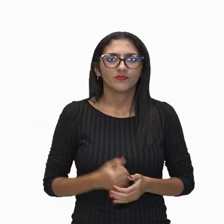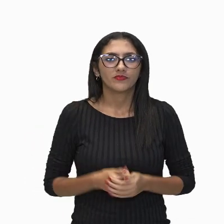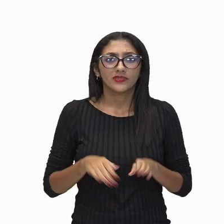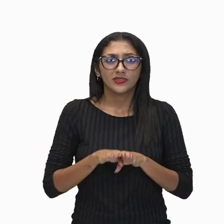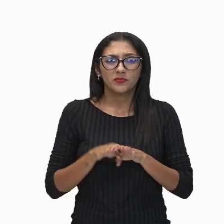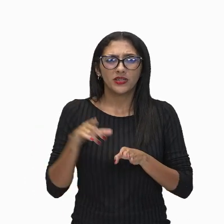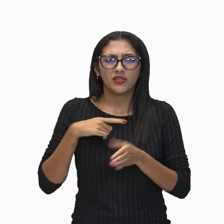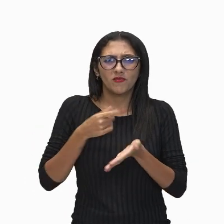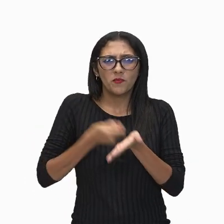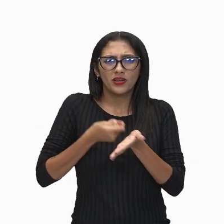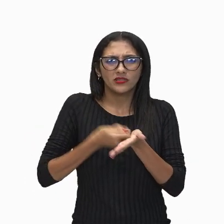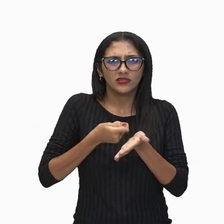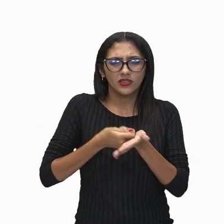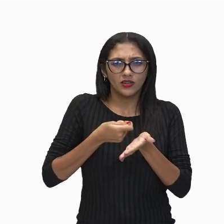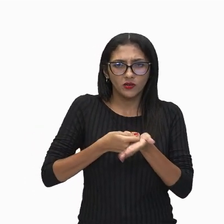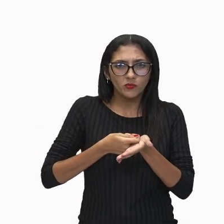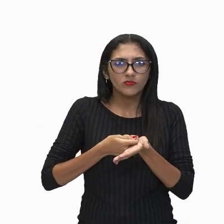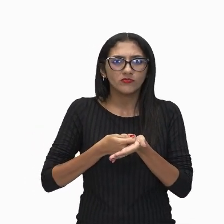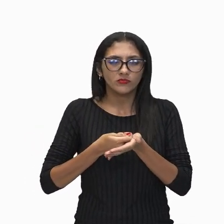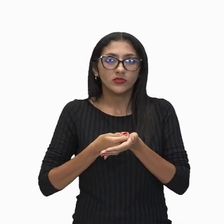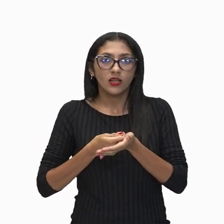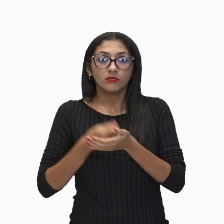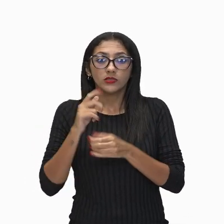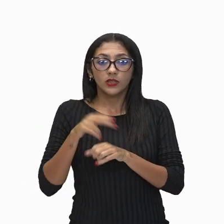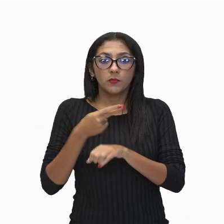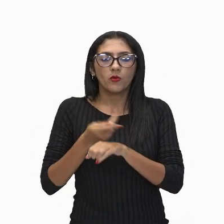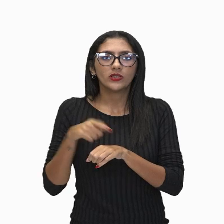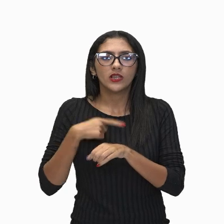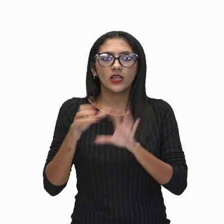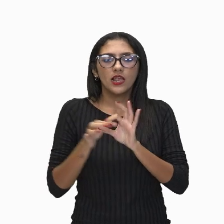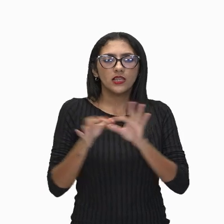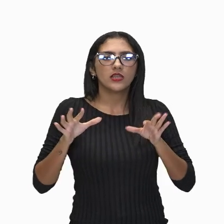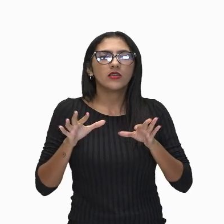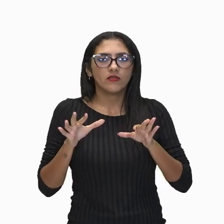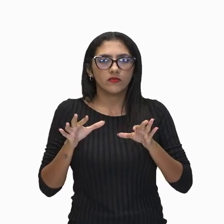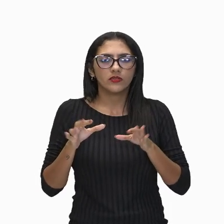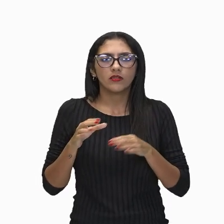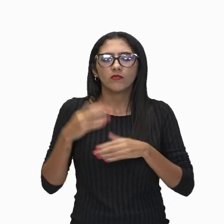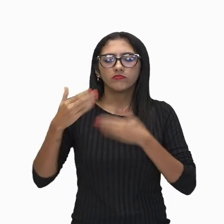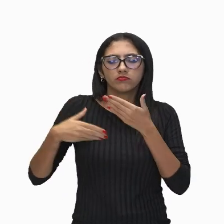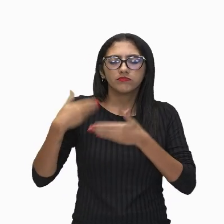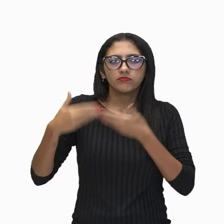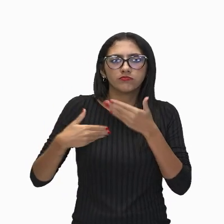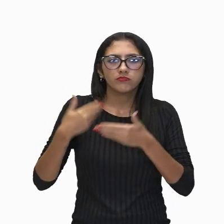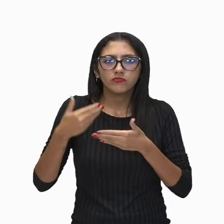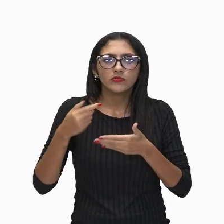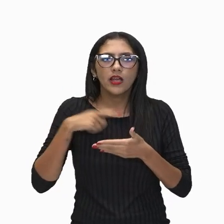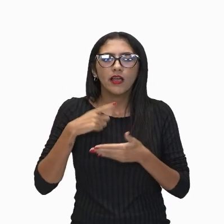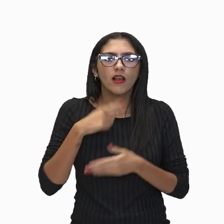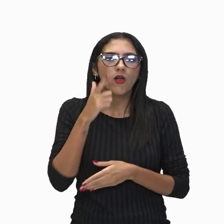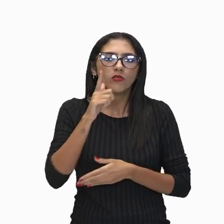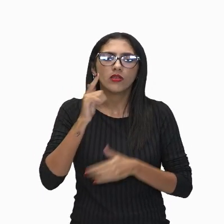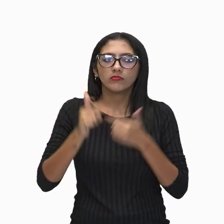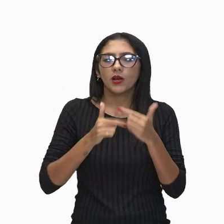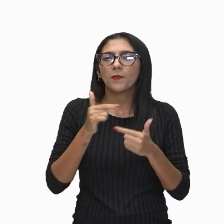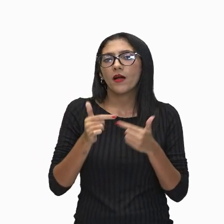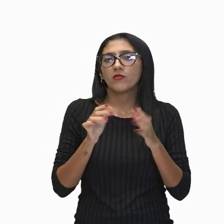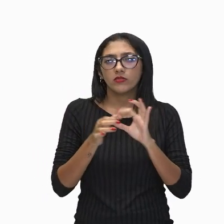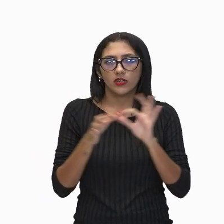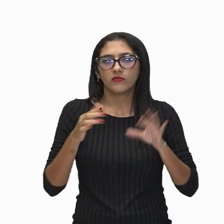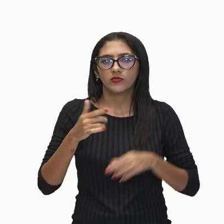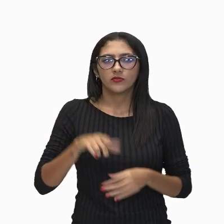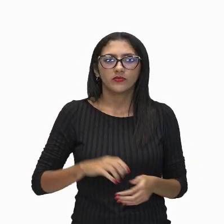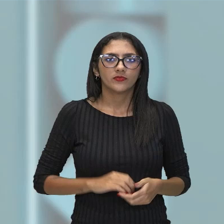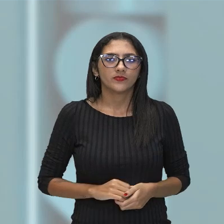internacional, é solto e volta a trabalhar na imprensa do Rio de Janeiro e mais tarde vira roteirista de televisão. Então, vamos conhecer um pouquinho,